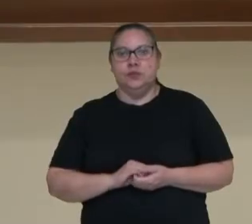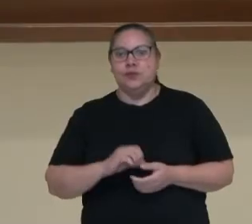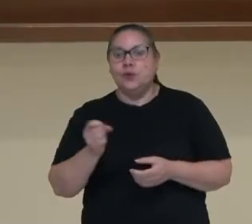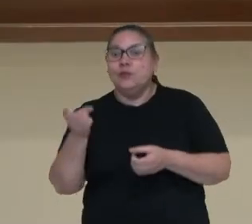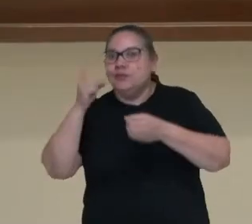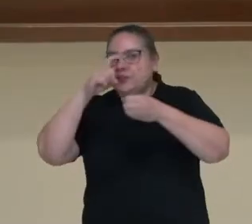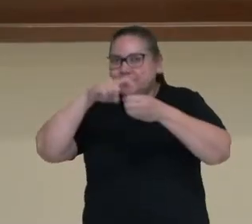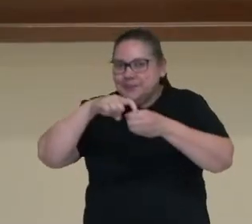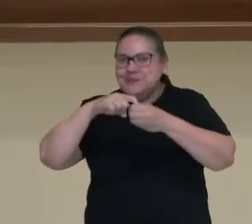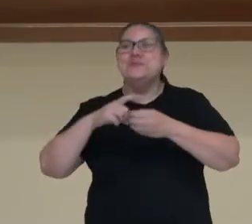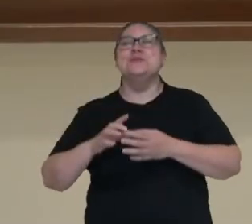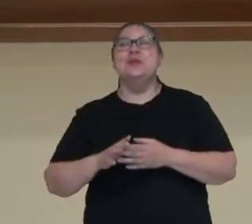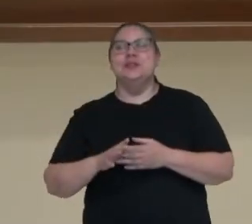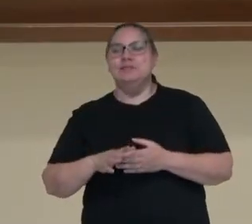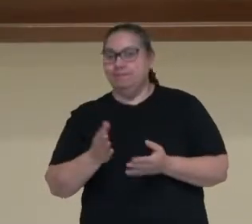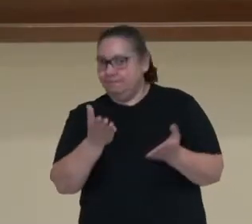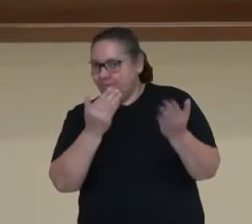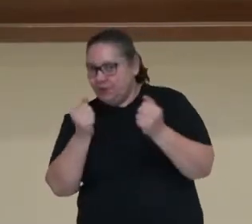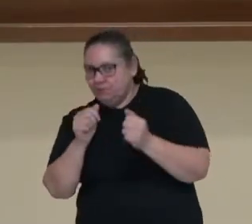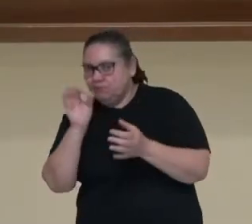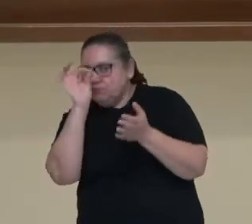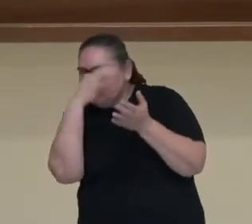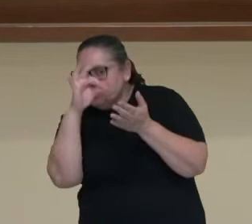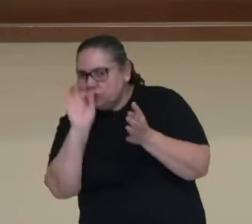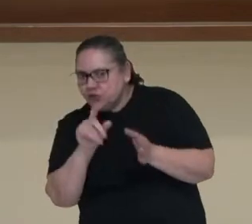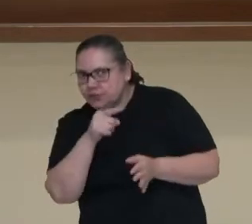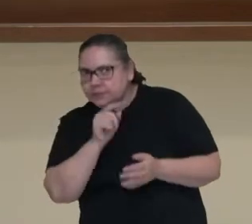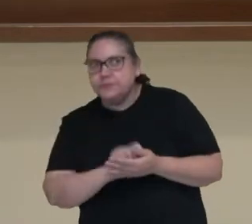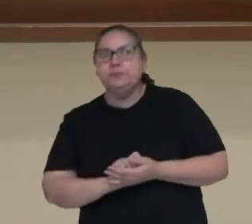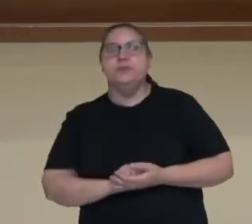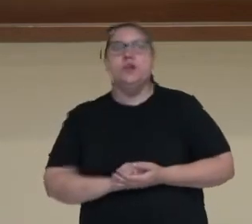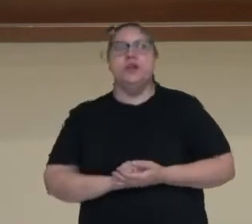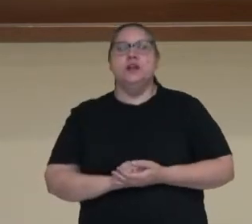Opa, voltamos. Bora lá, vamos corrigir essa, galera.